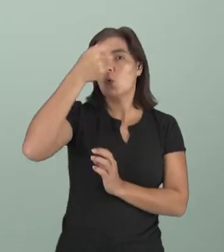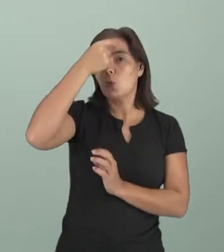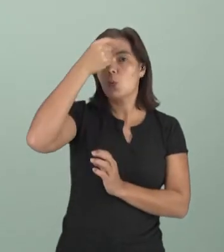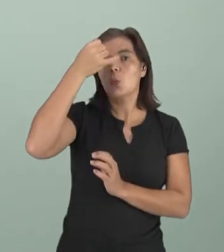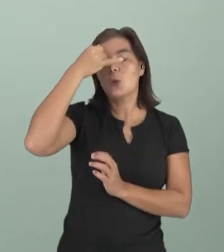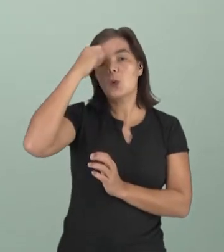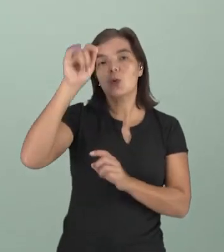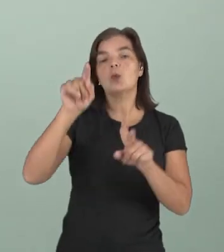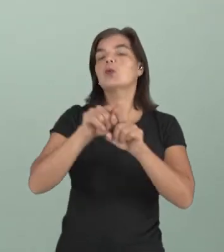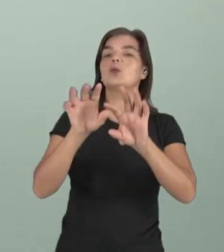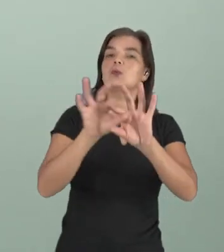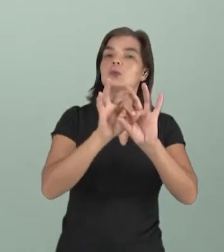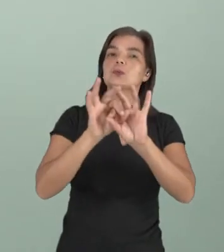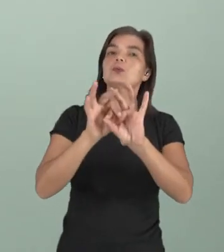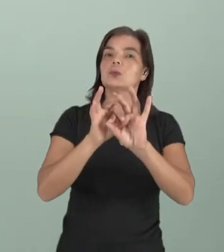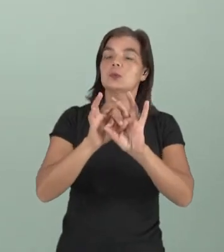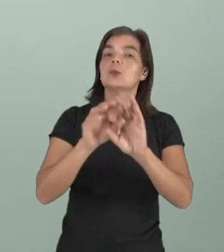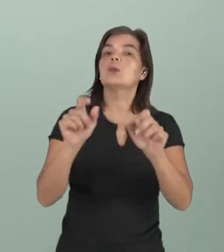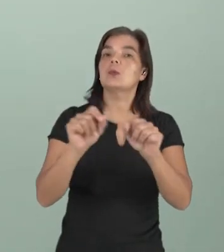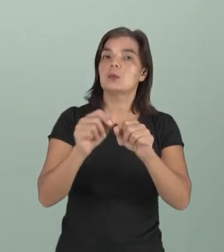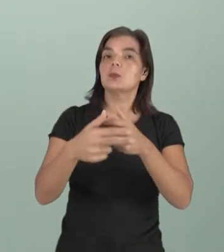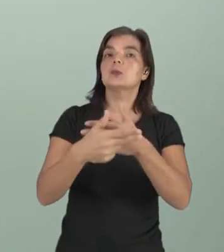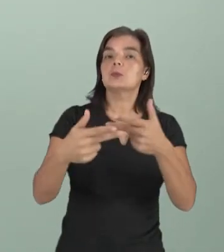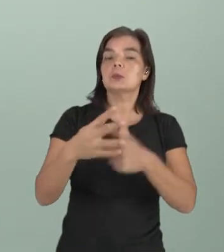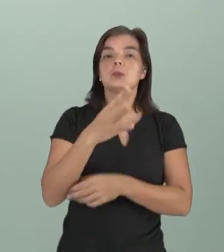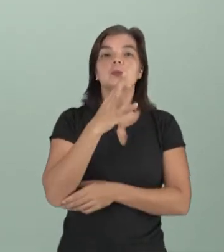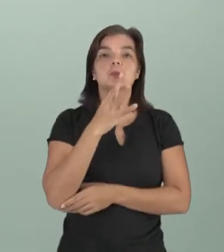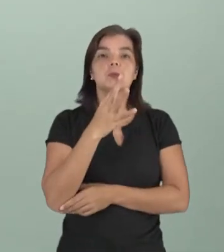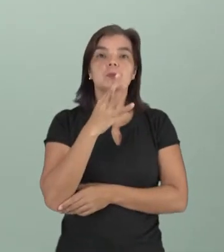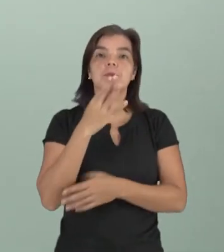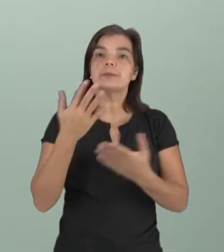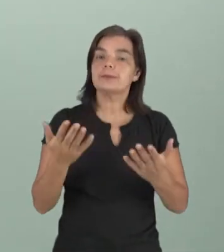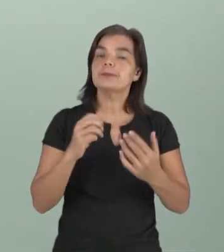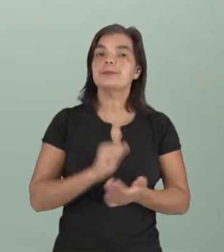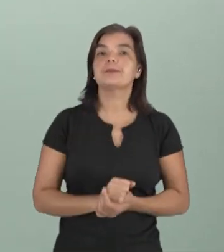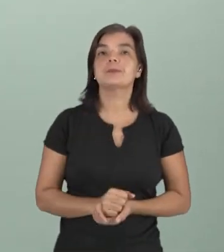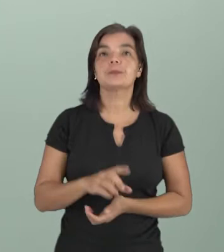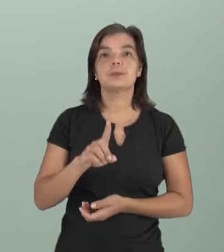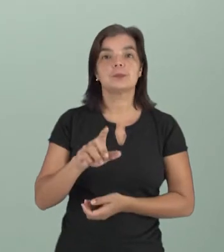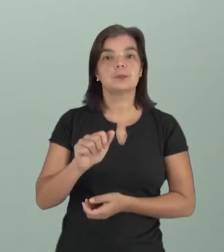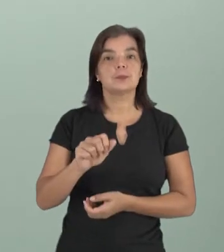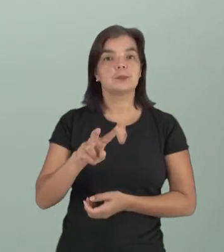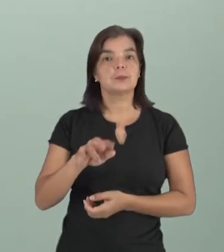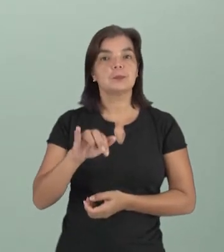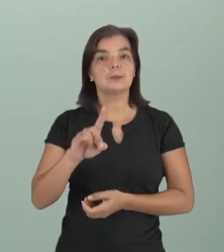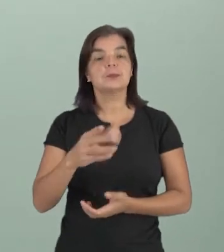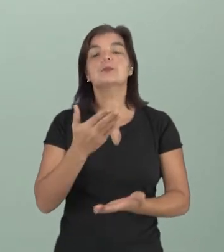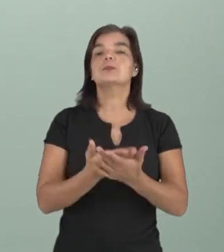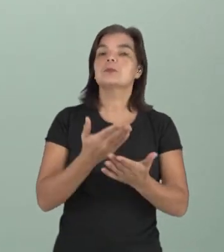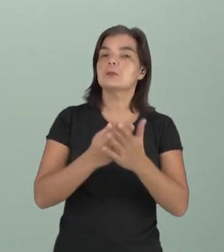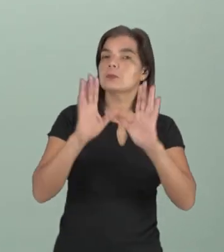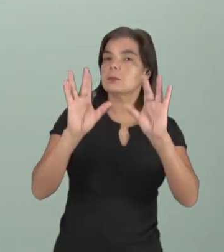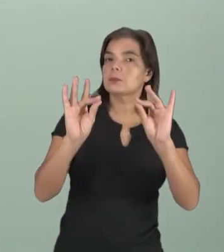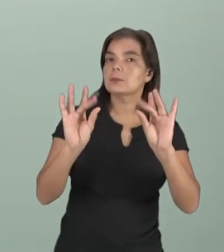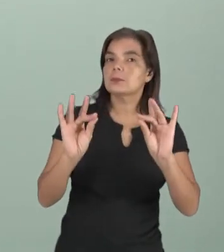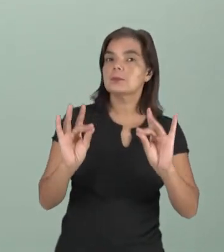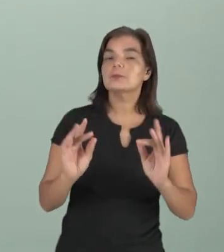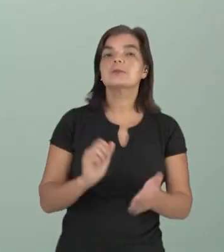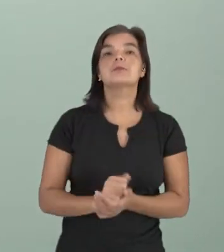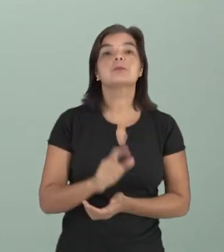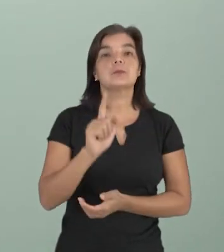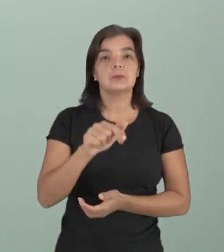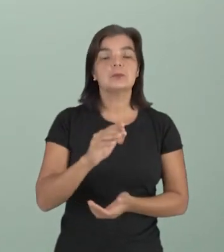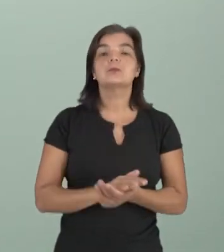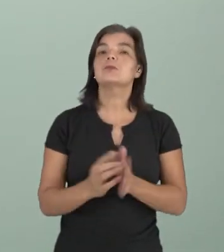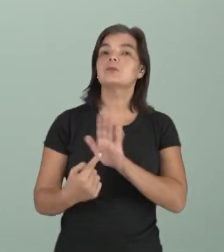mente criou, associou ideias e produziu aquele conhecimento. Então, David Hume, a gente vai estudar ele com detalhe, é